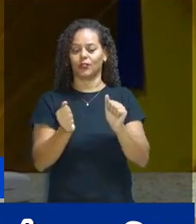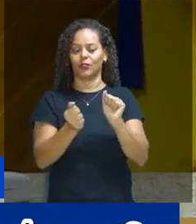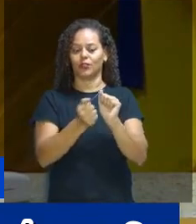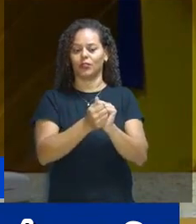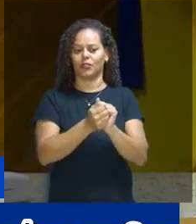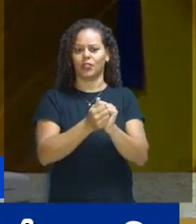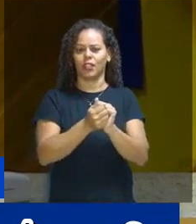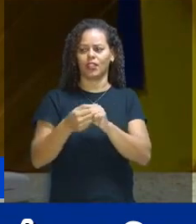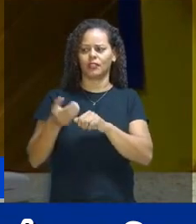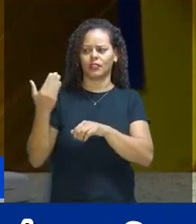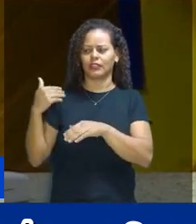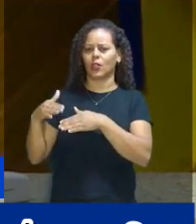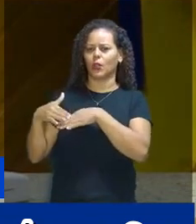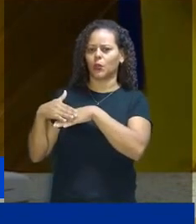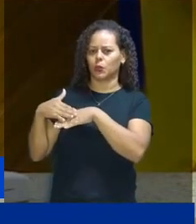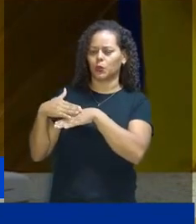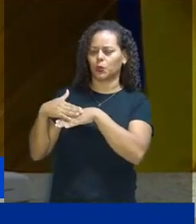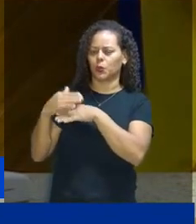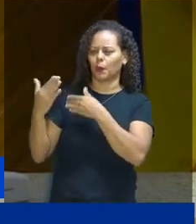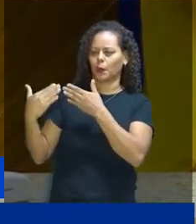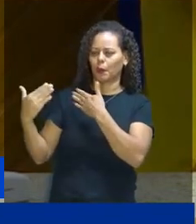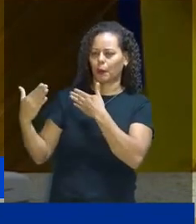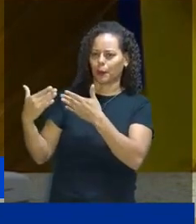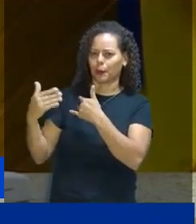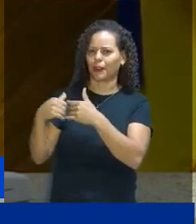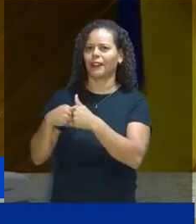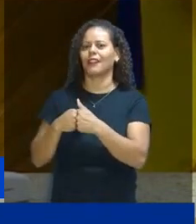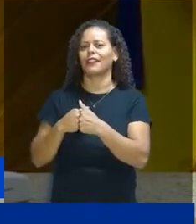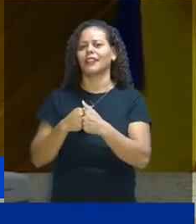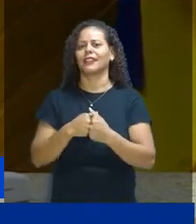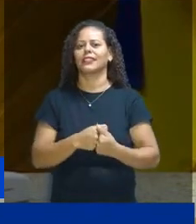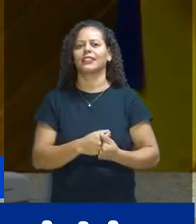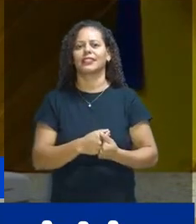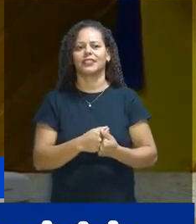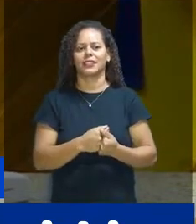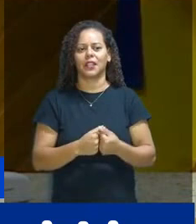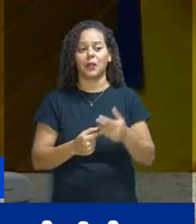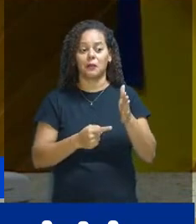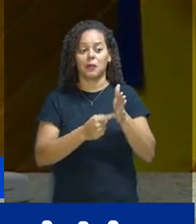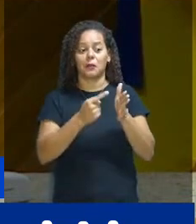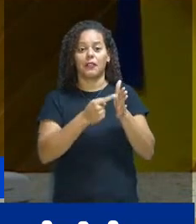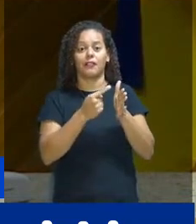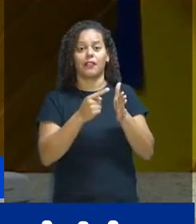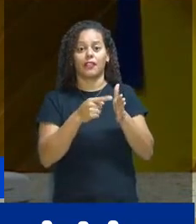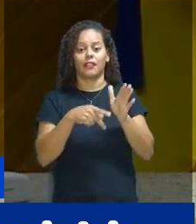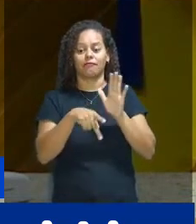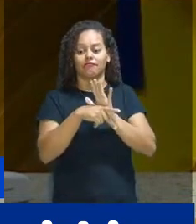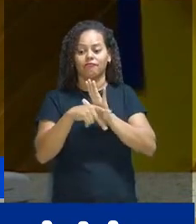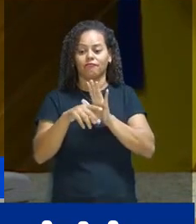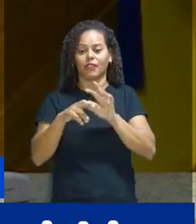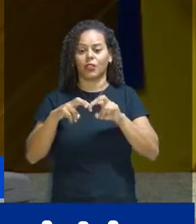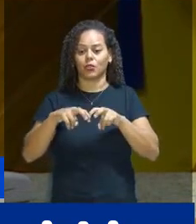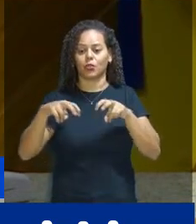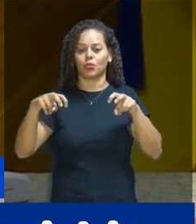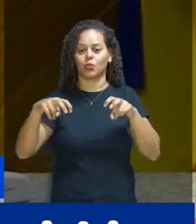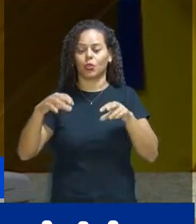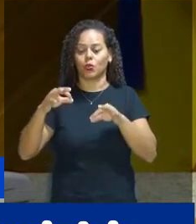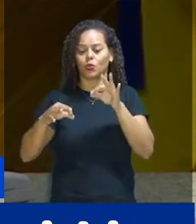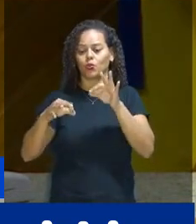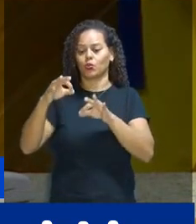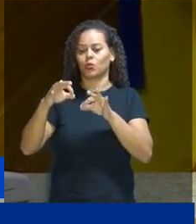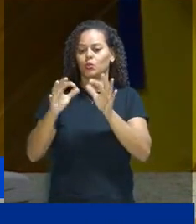contando aqui atrás, estava contando para nós, para a Sara, para o Paulo, é a primeira vez que faz parte de um julgamento em